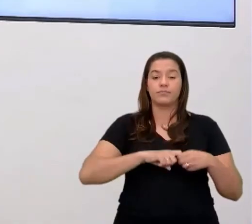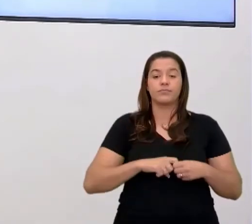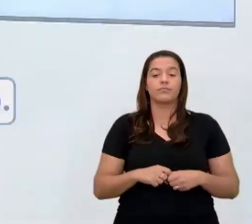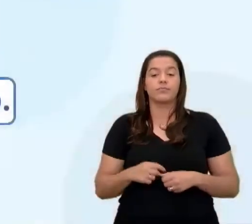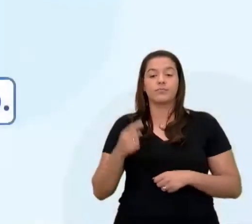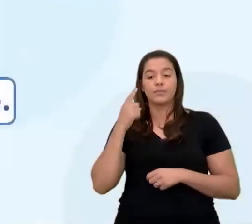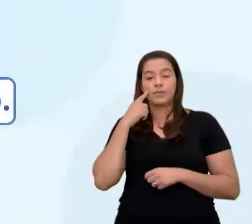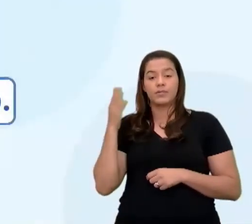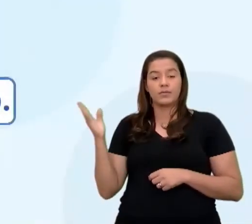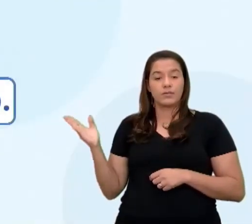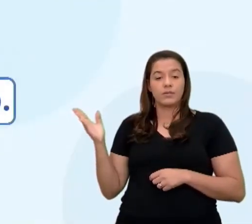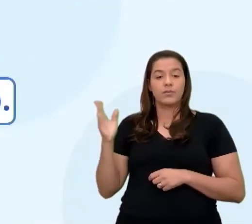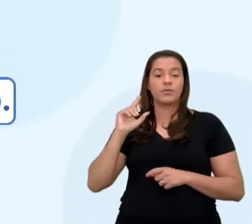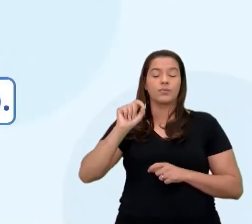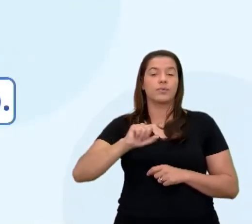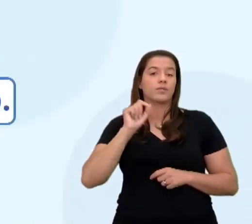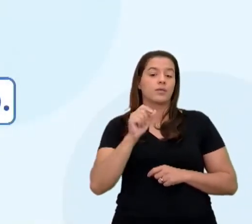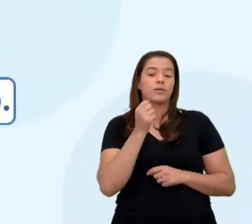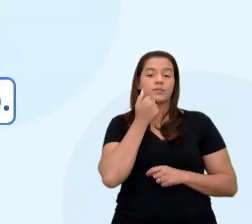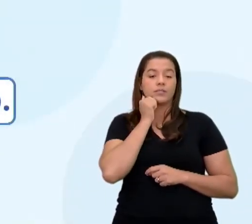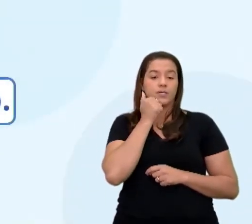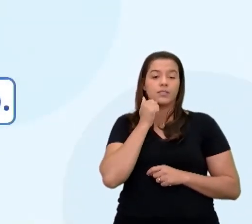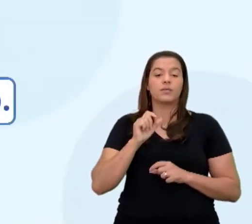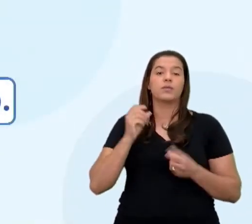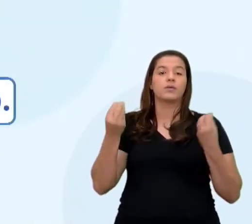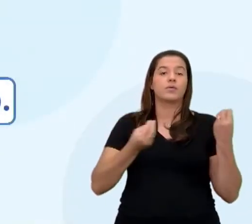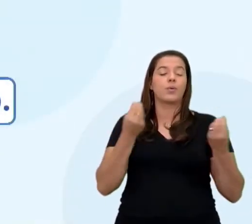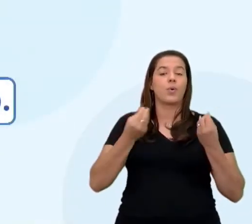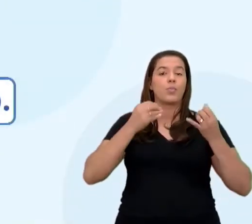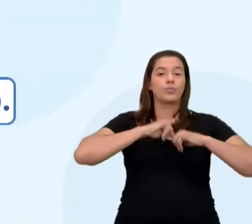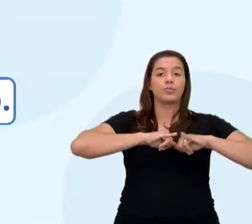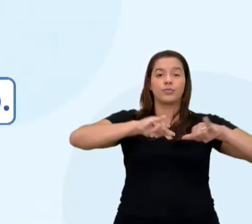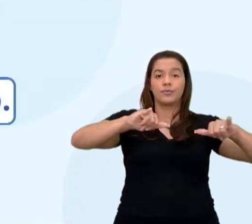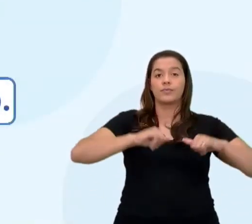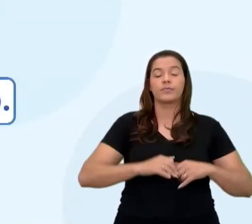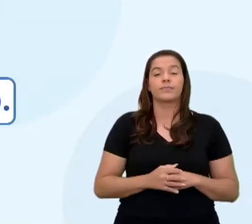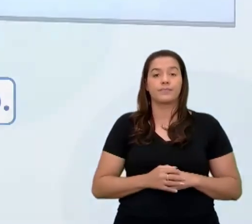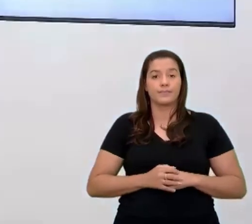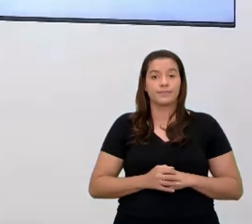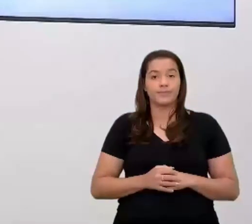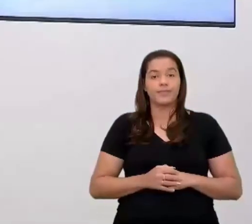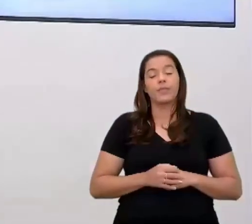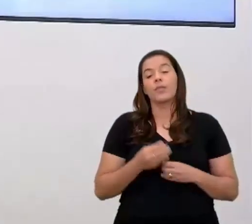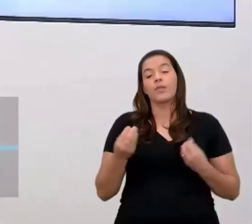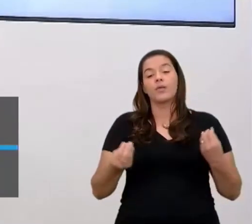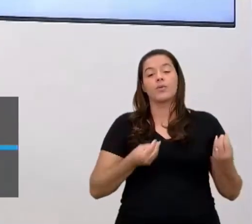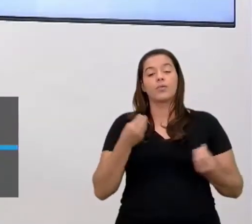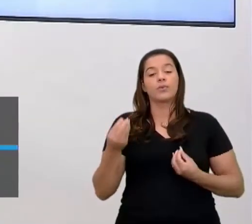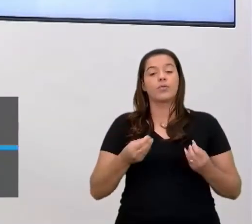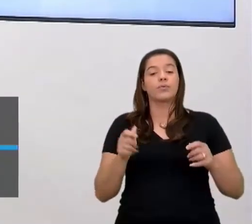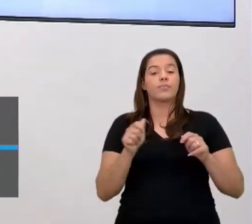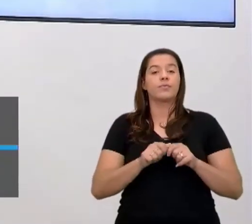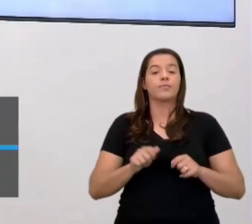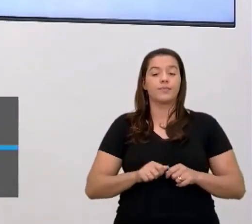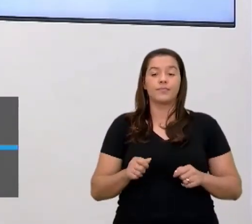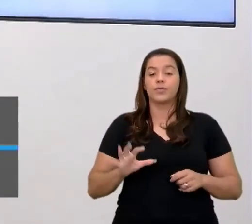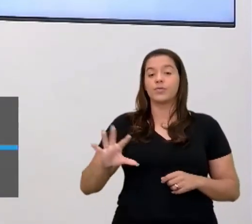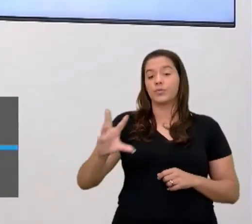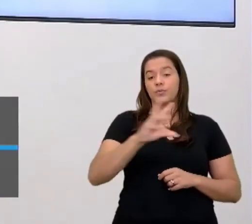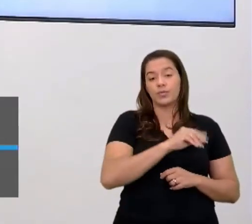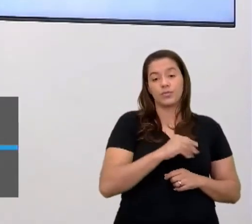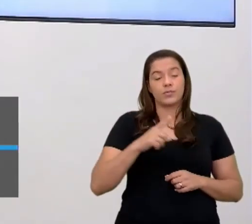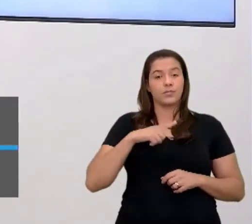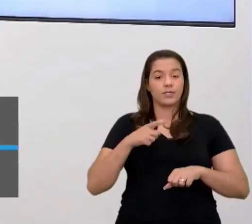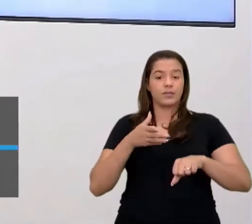né? O que é ciência e como divulgá-la? como que a gente coloca isso para frente, para que todo mundo